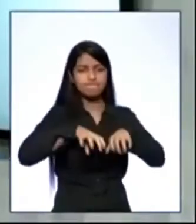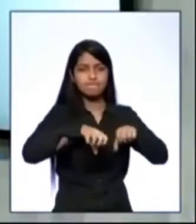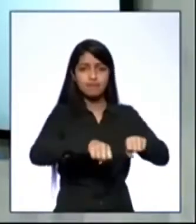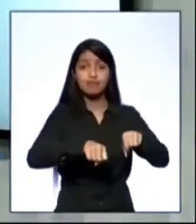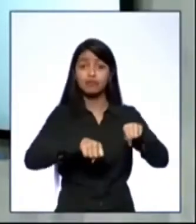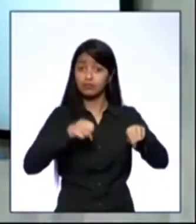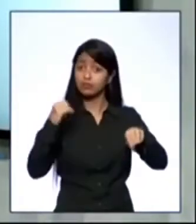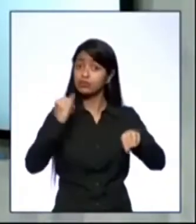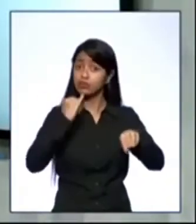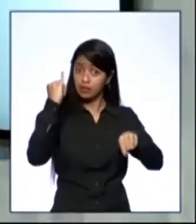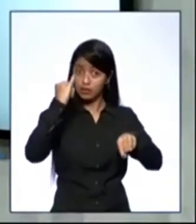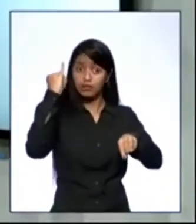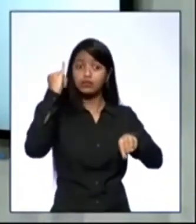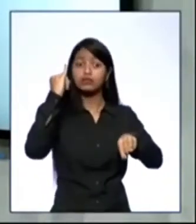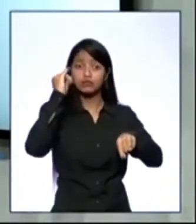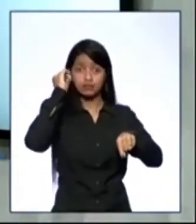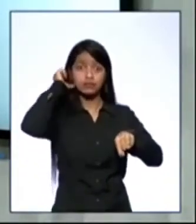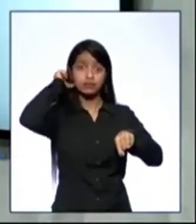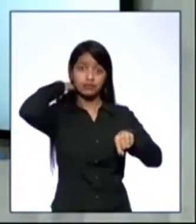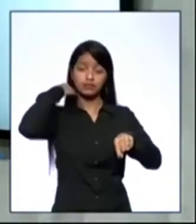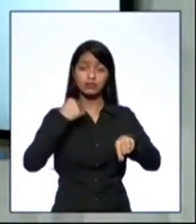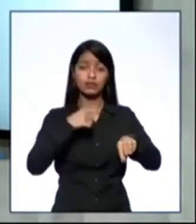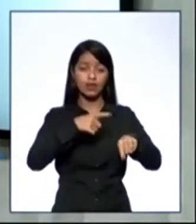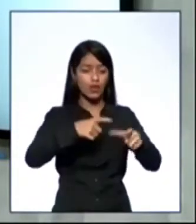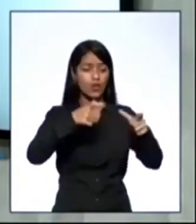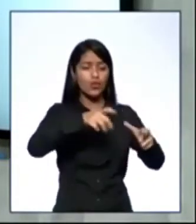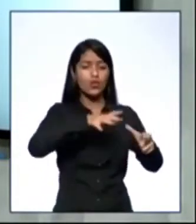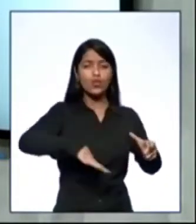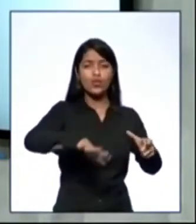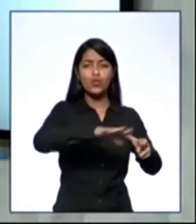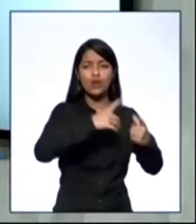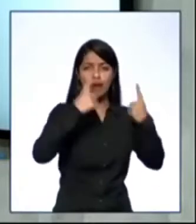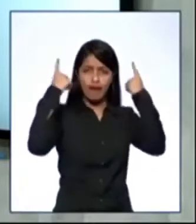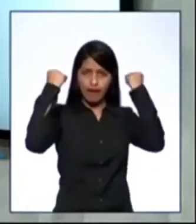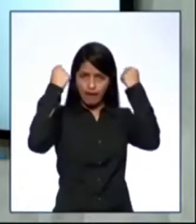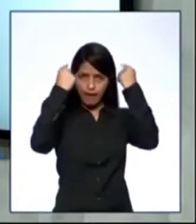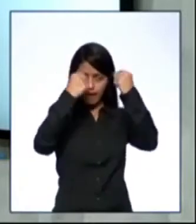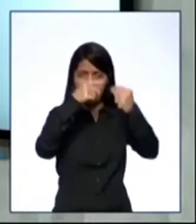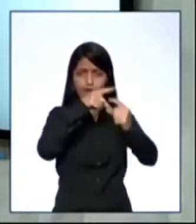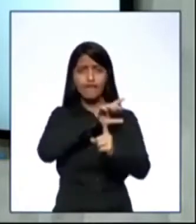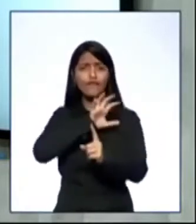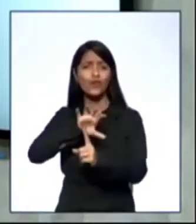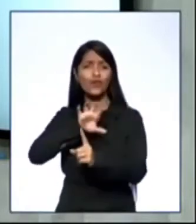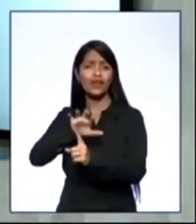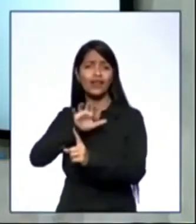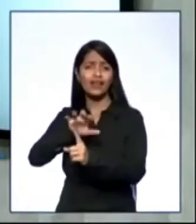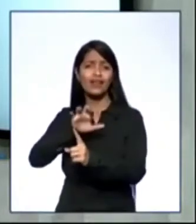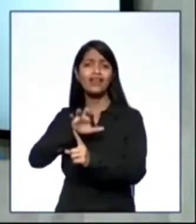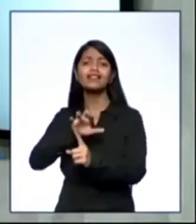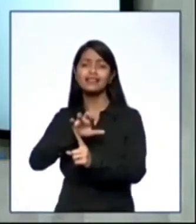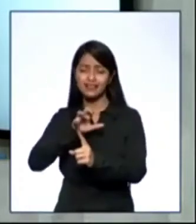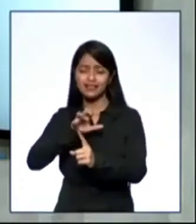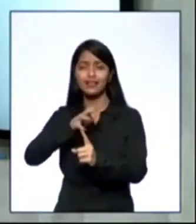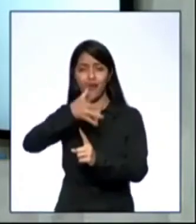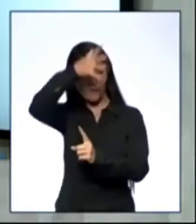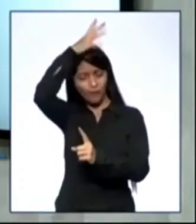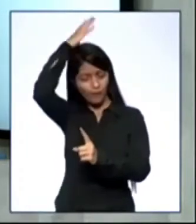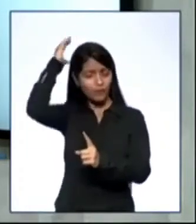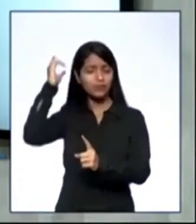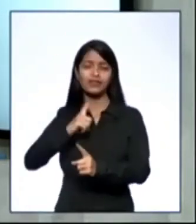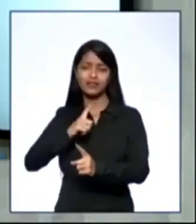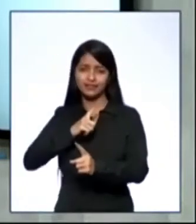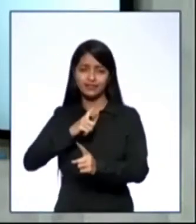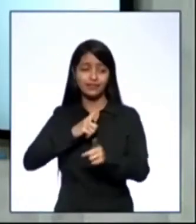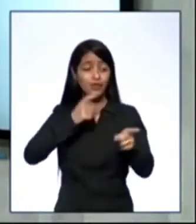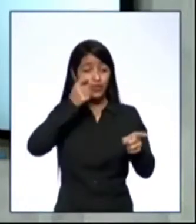muito significativo. A região grega, ela vai influenciar absurdamente o mundo romano. Tudo bem?